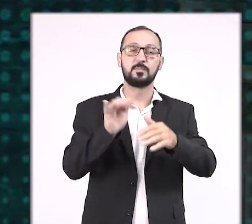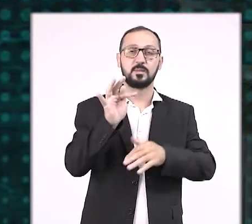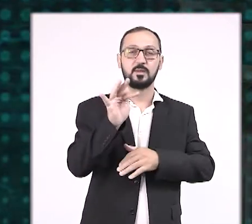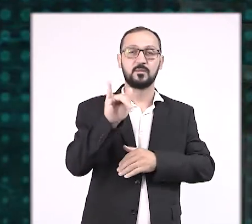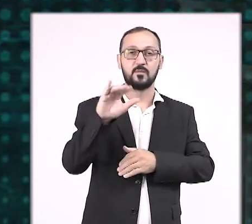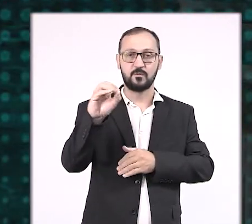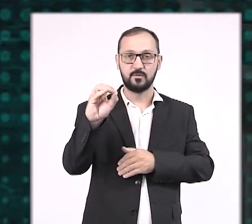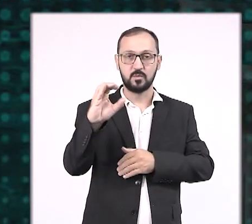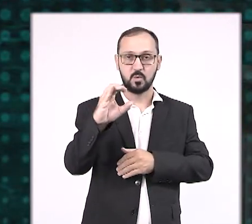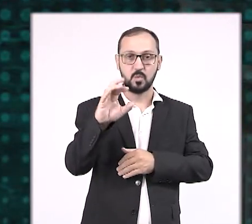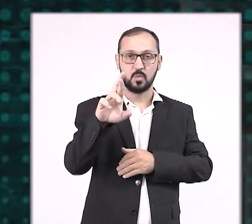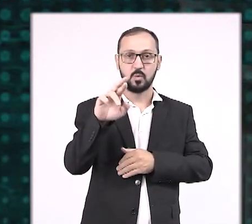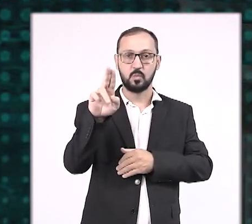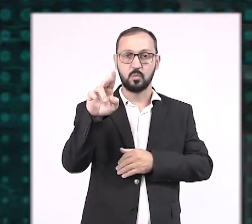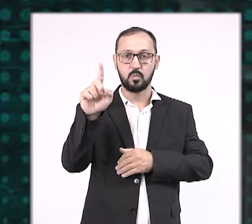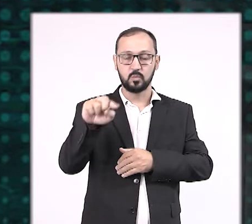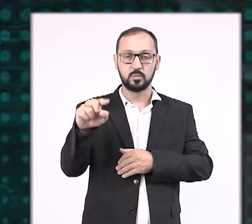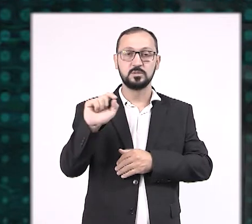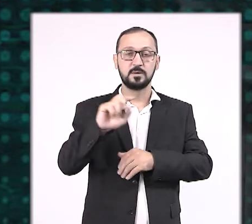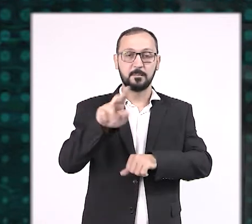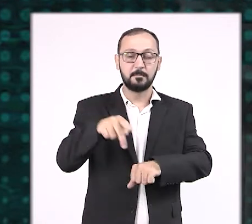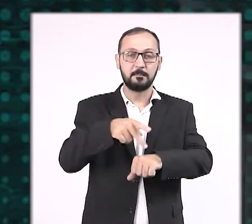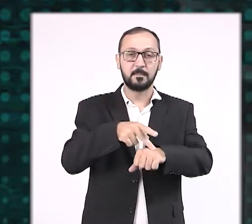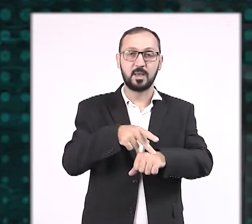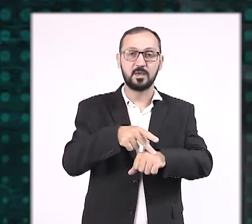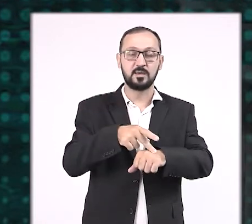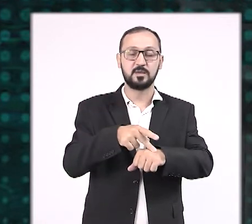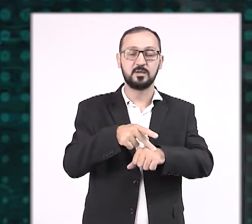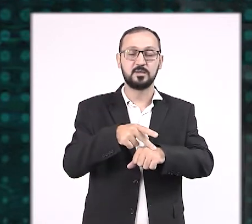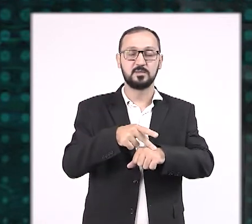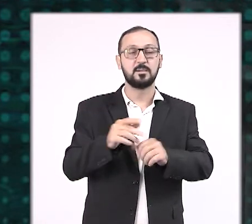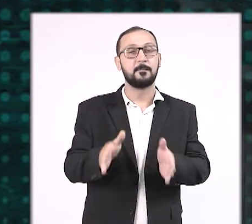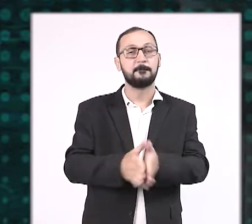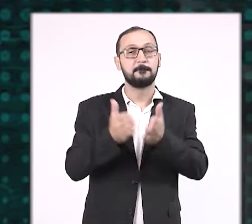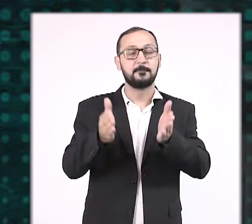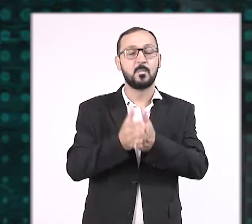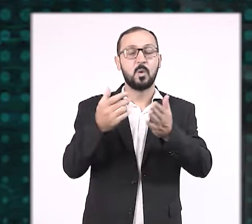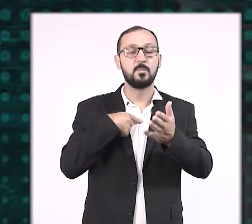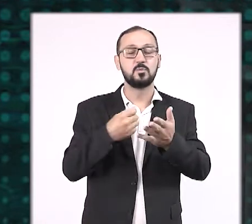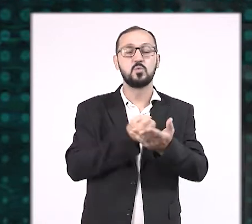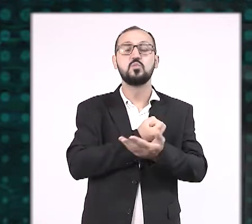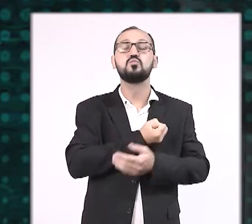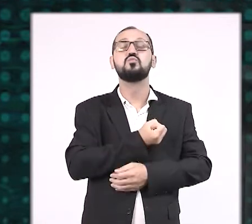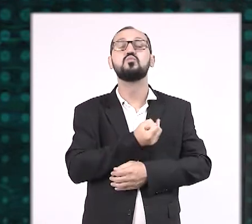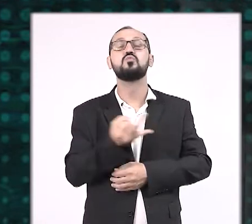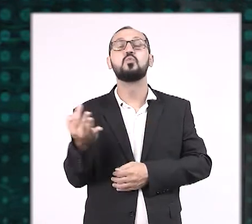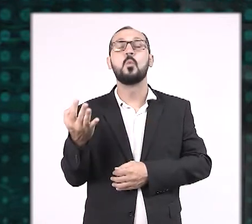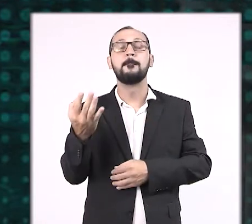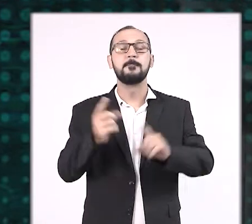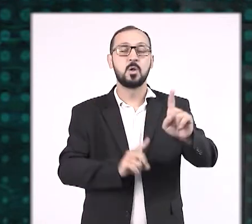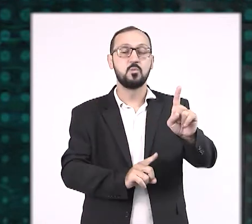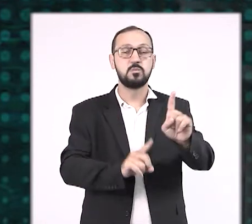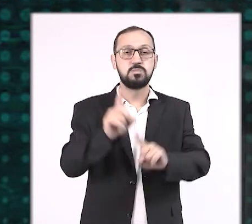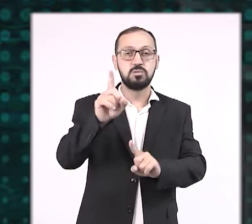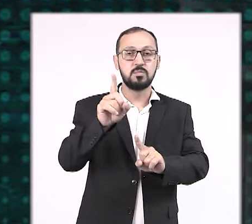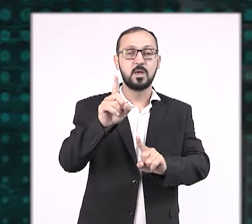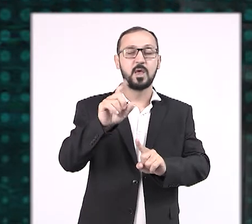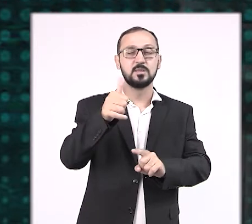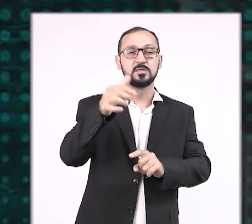a Fiocruz, que revela que em países de baixa renda, a média de casos de depressão pós-parto é de